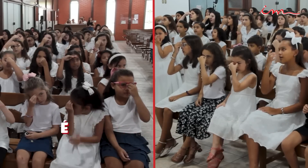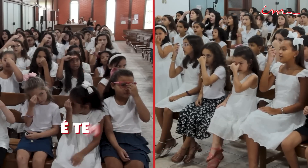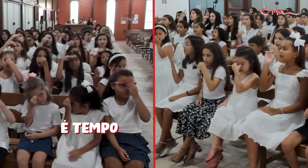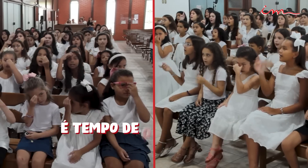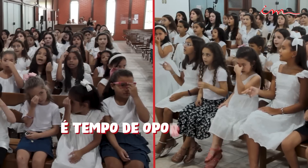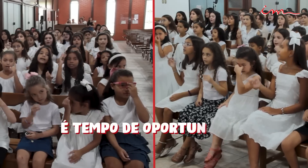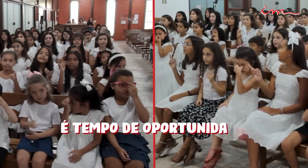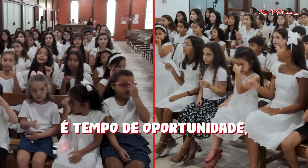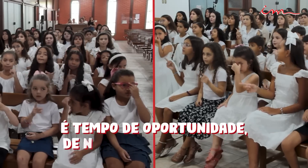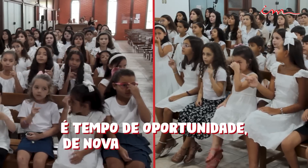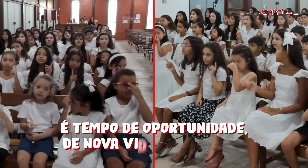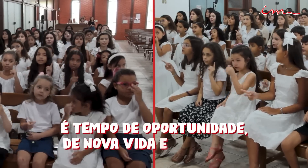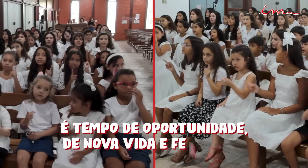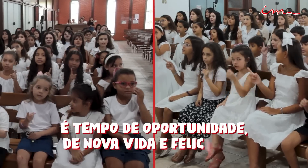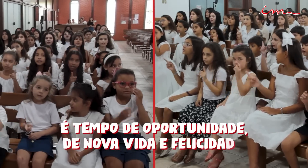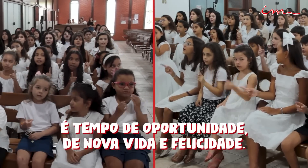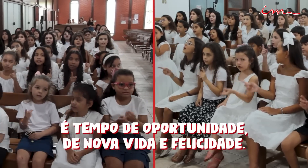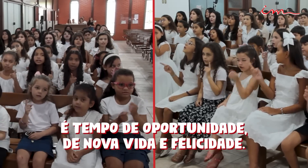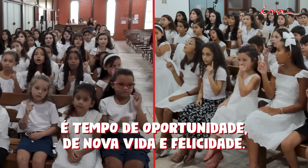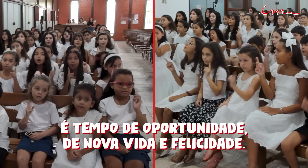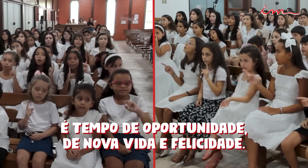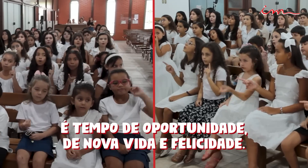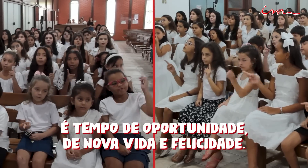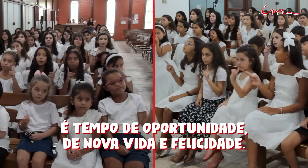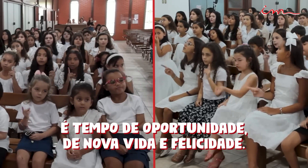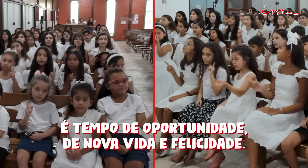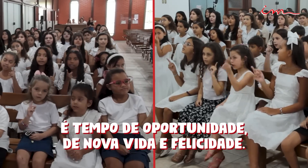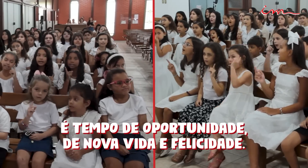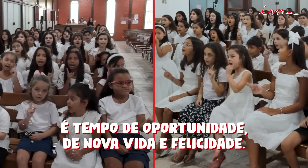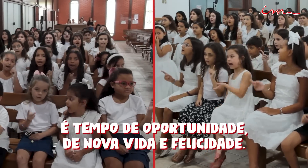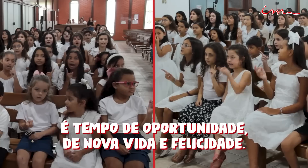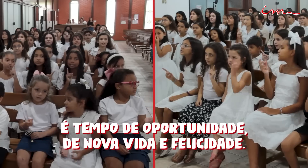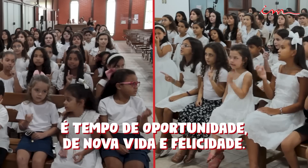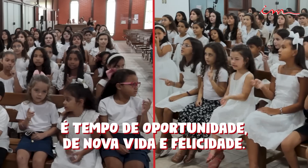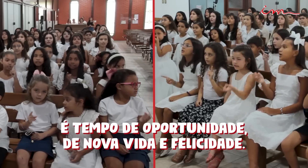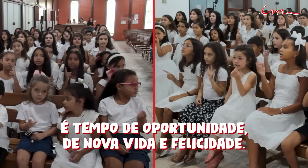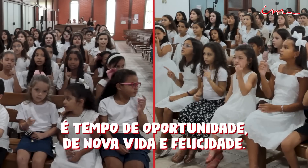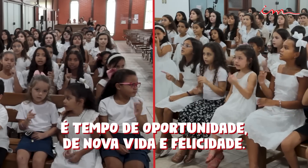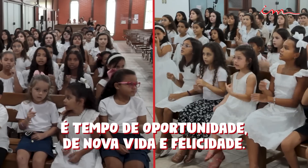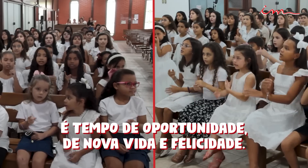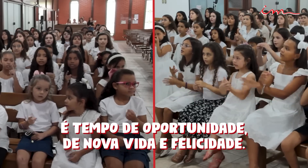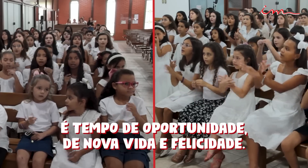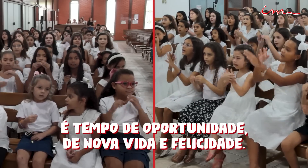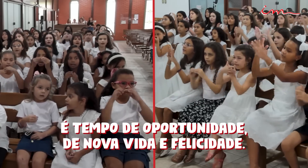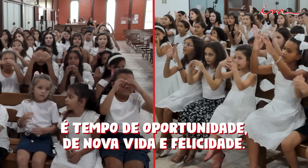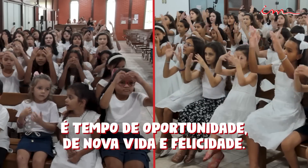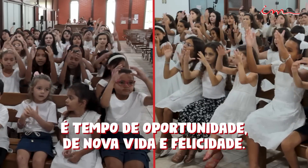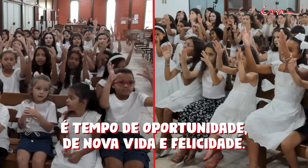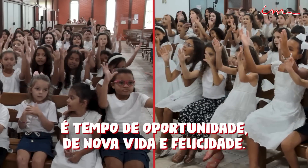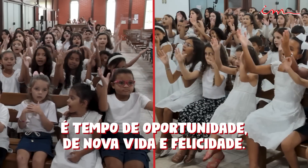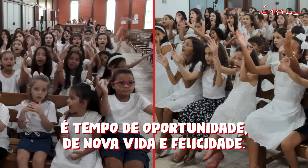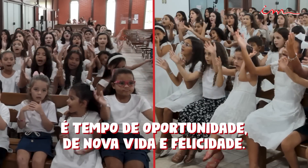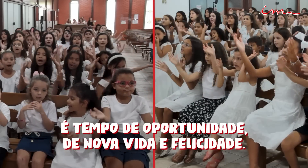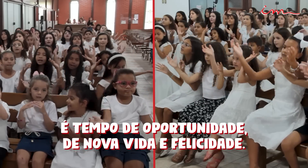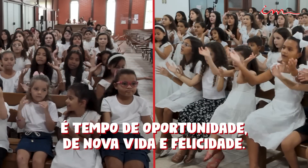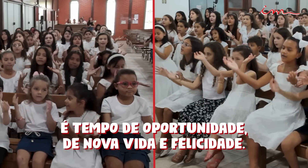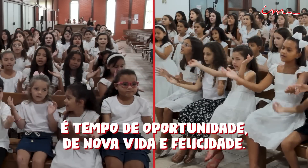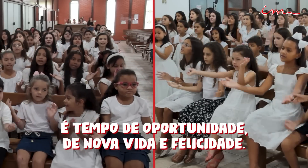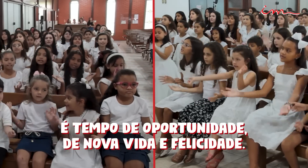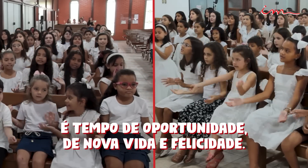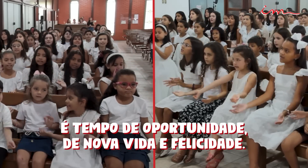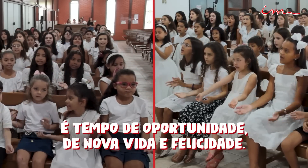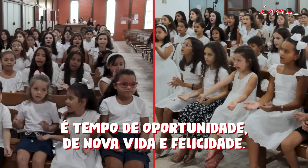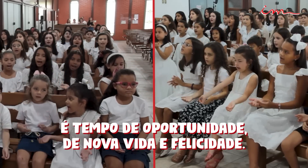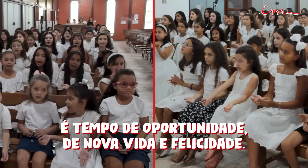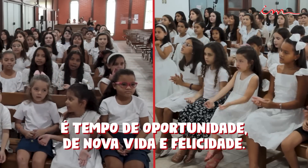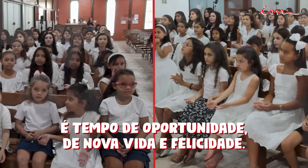oração. É tempo de oportunidade, de nova vida